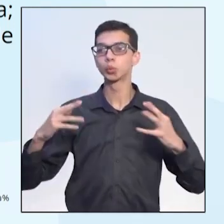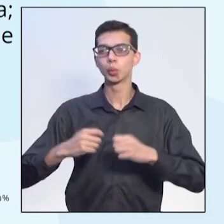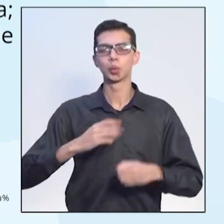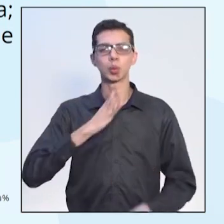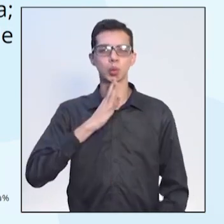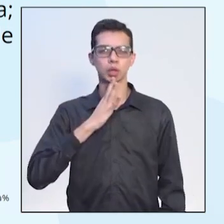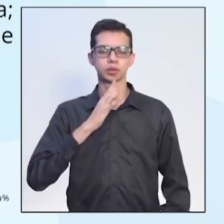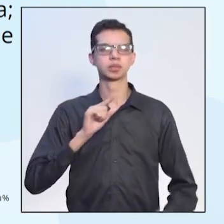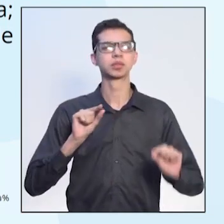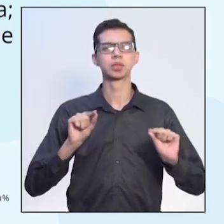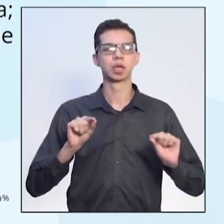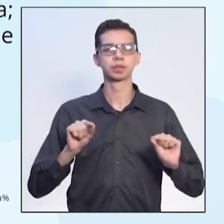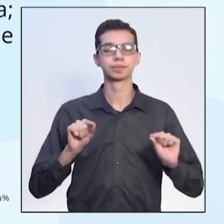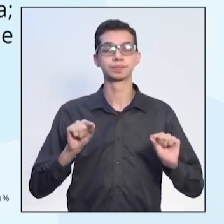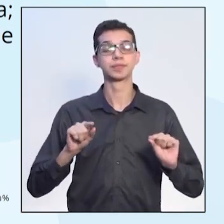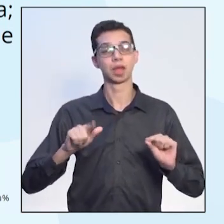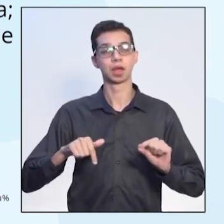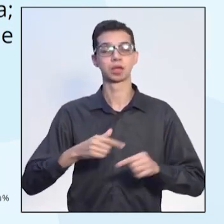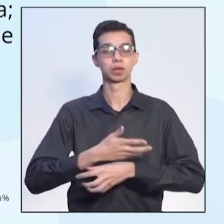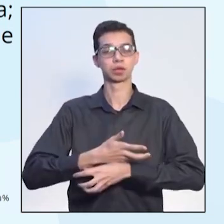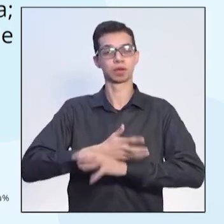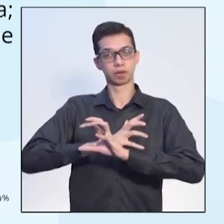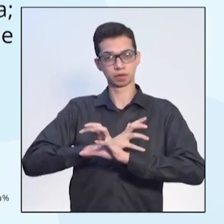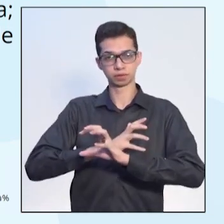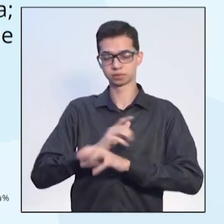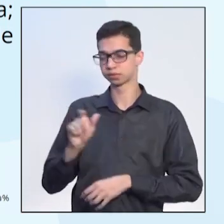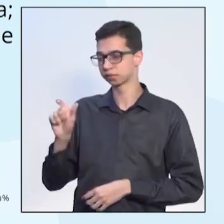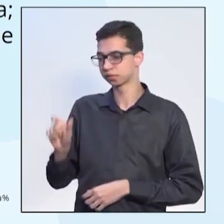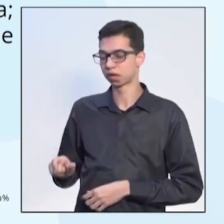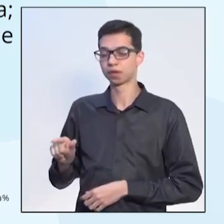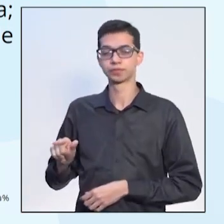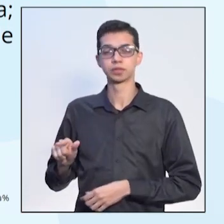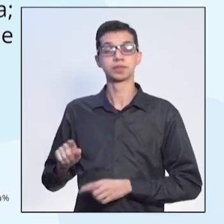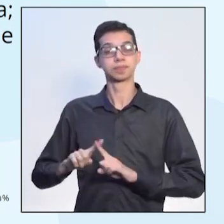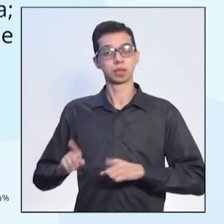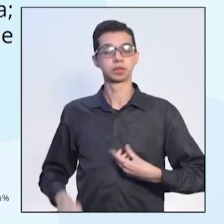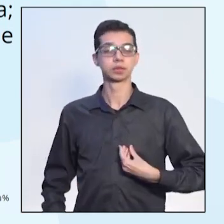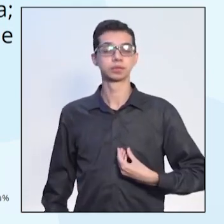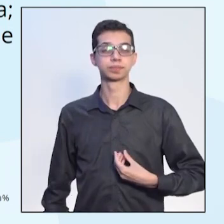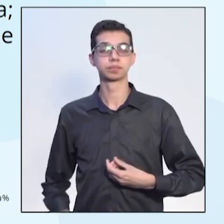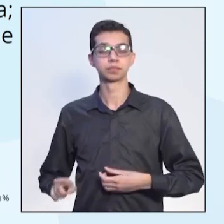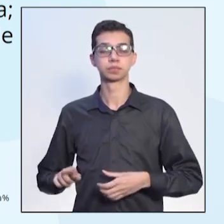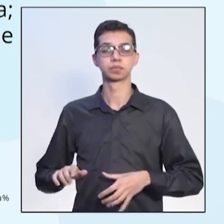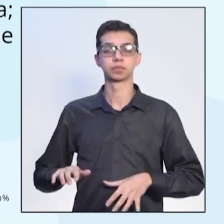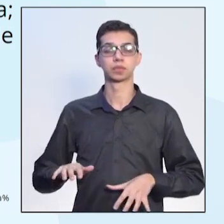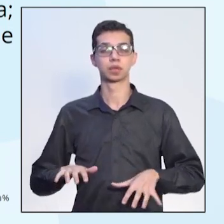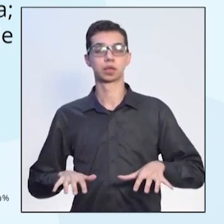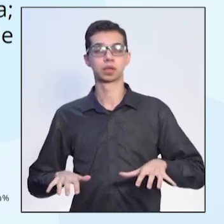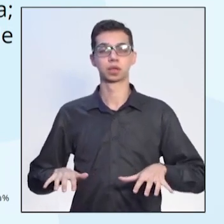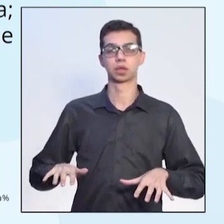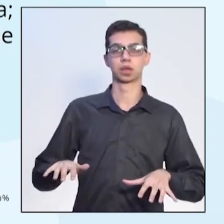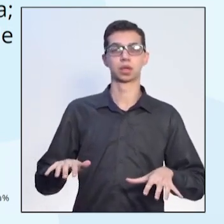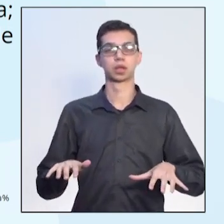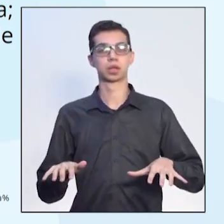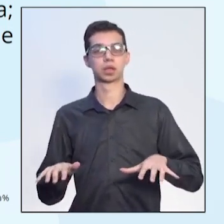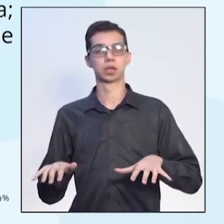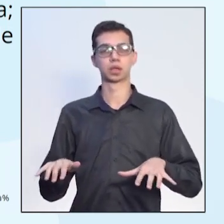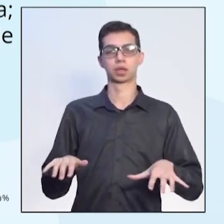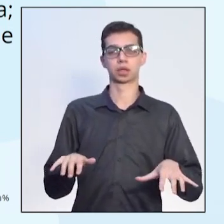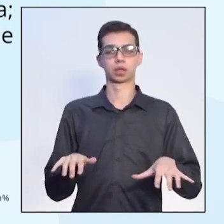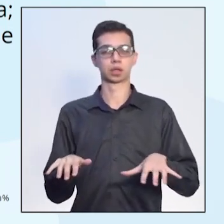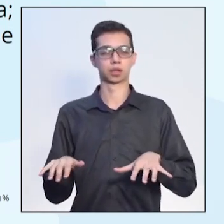cadáver reanimado, de hábitos noturnos, que vive a perambular e a agir de forma estranha